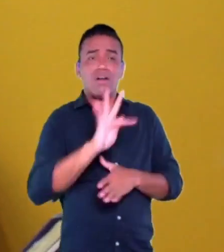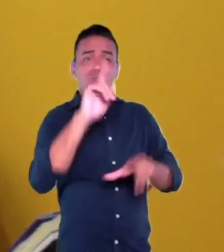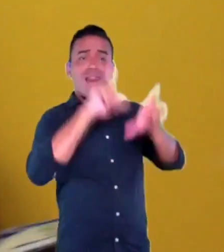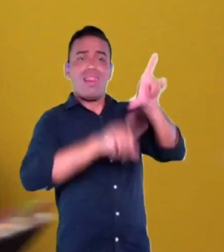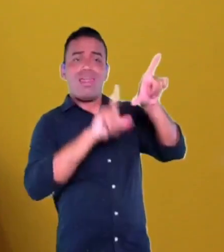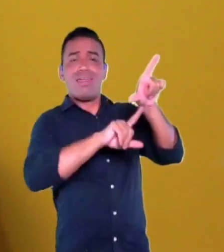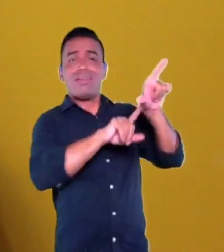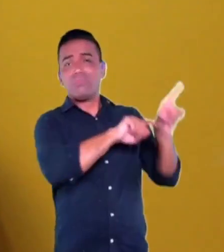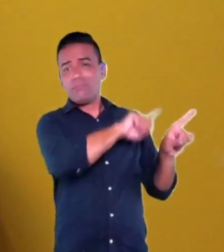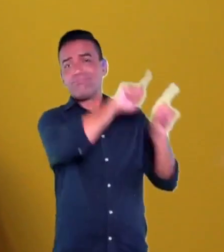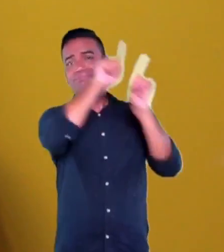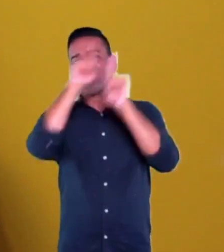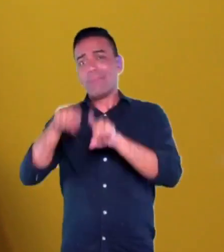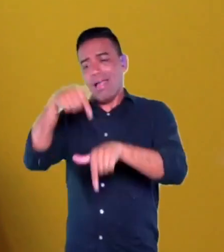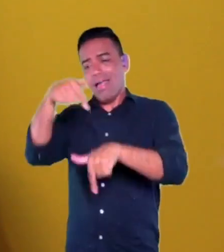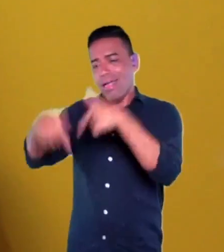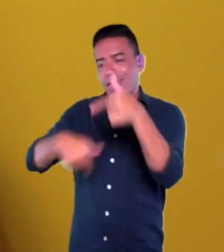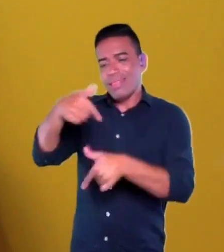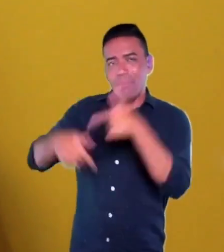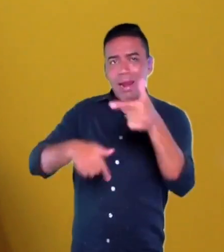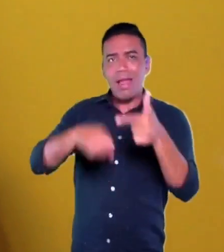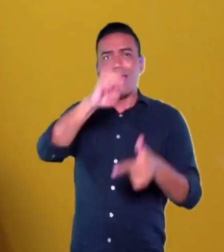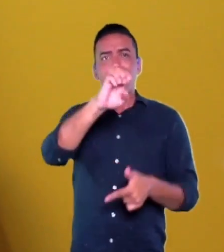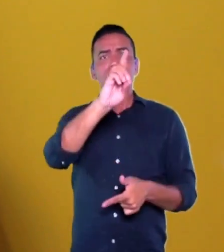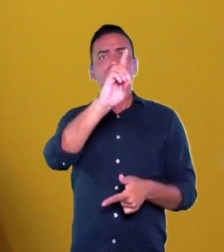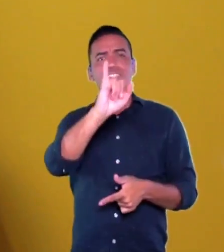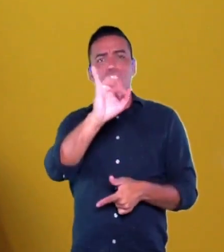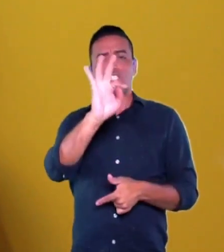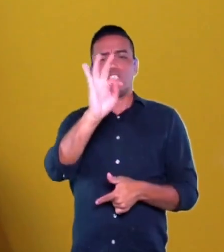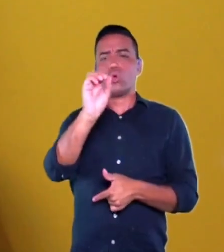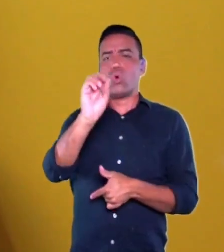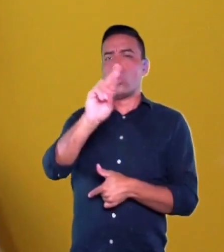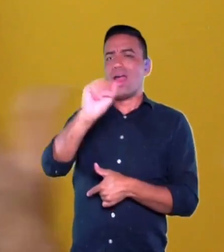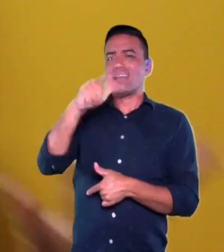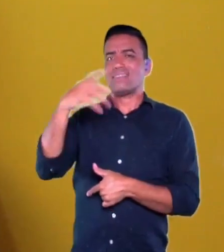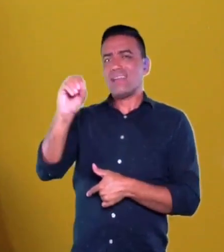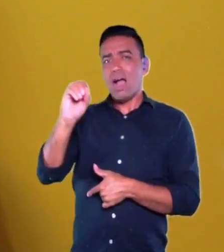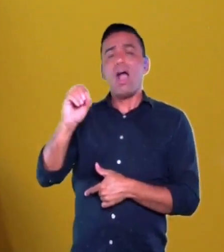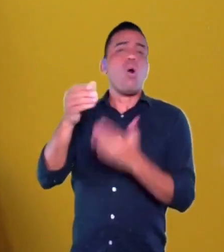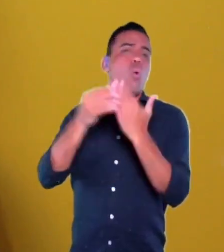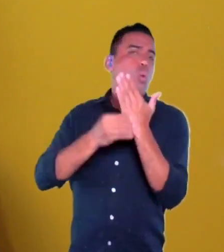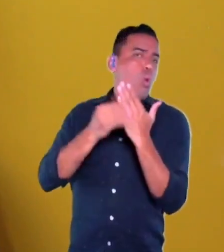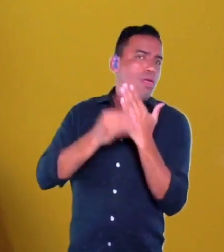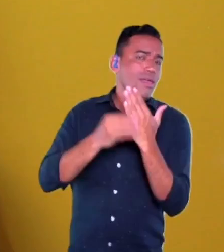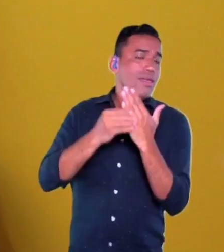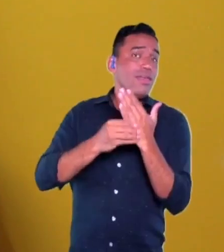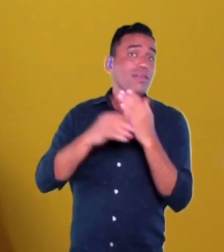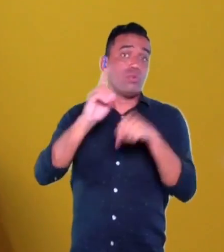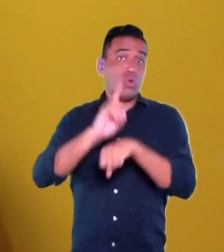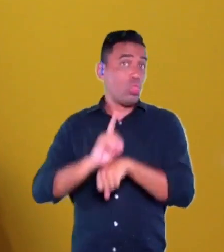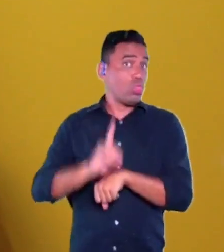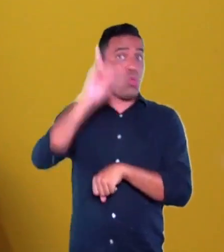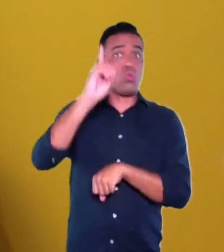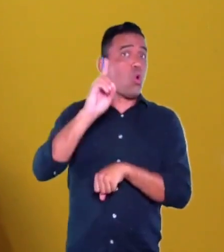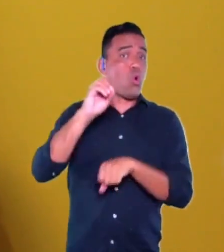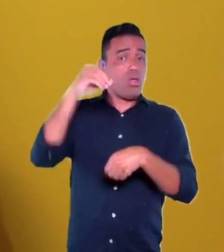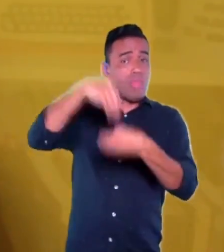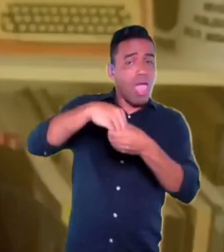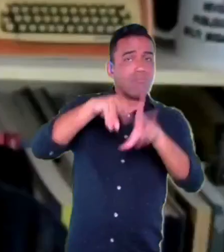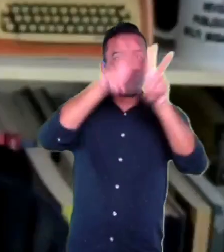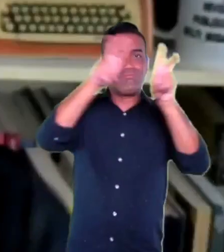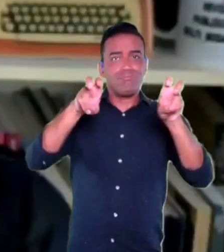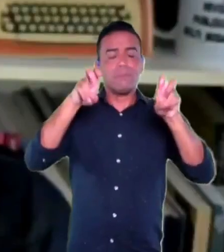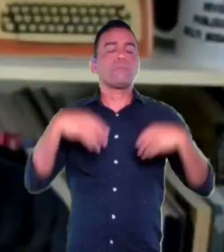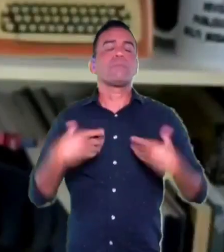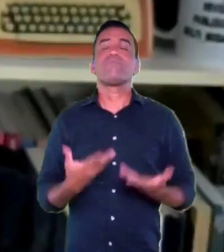trabalhar com editoração de livros e, né, ser doutora nesse assunto. Eu não